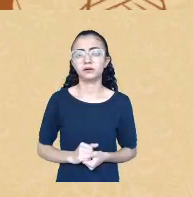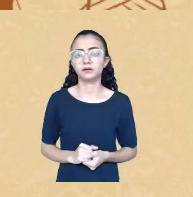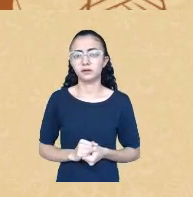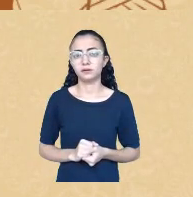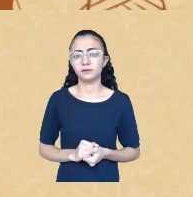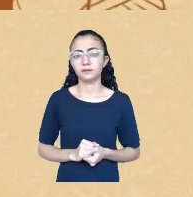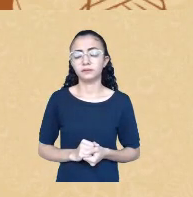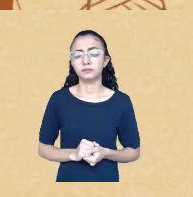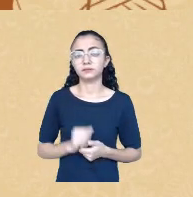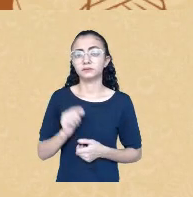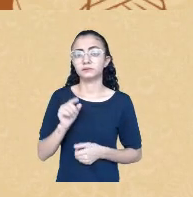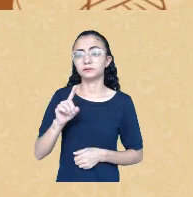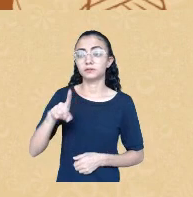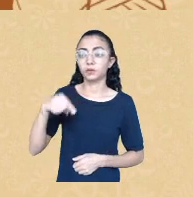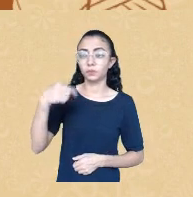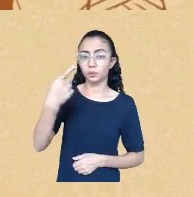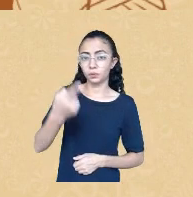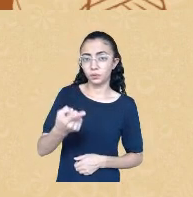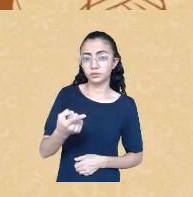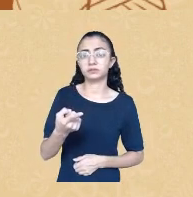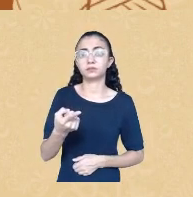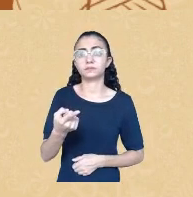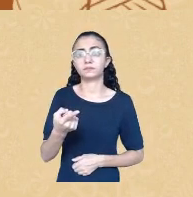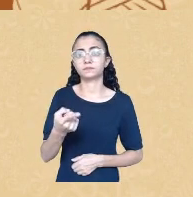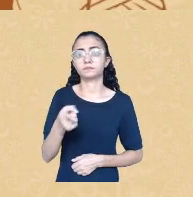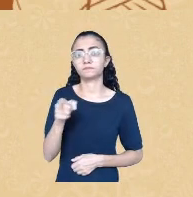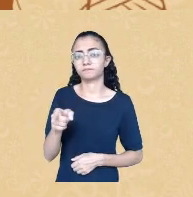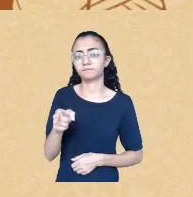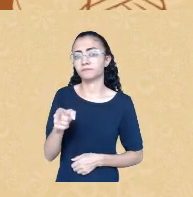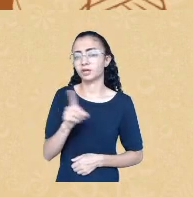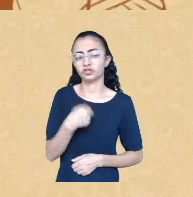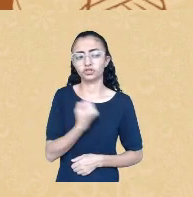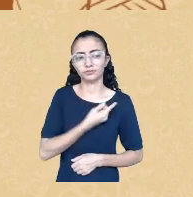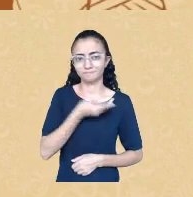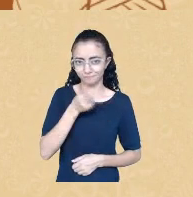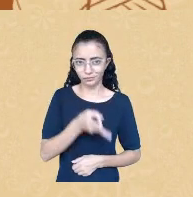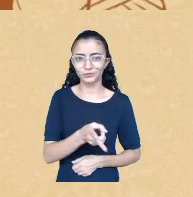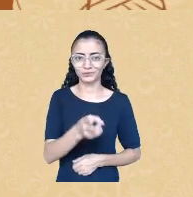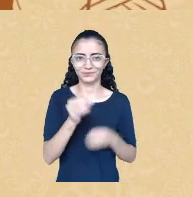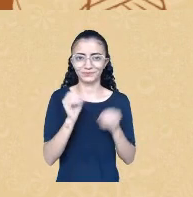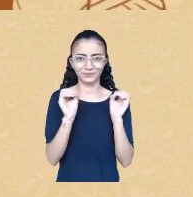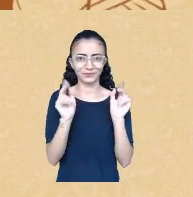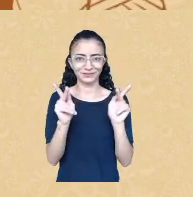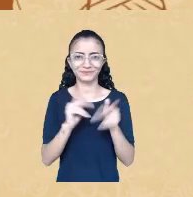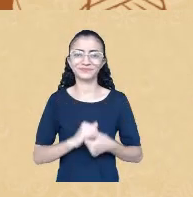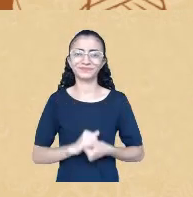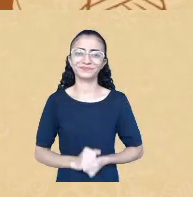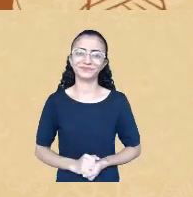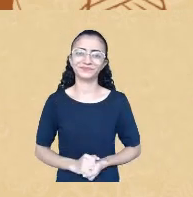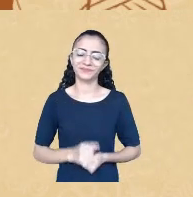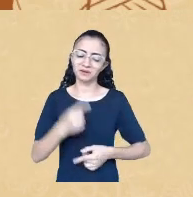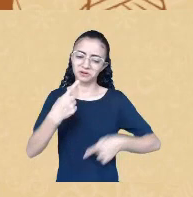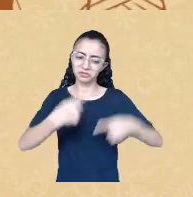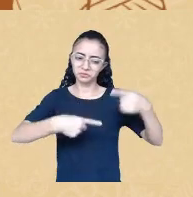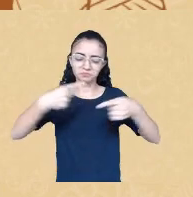depois poder continuar, ok? Um debate.